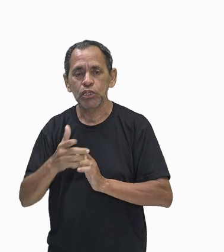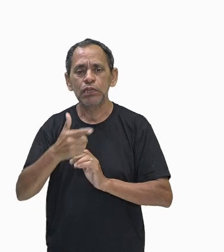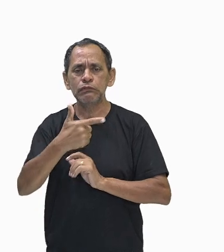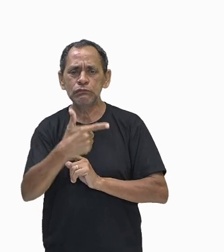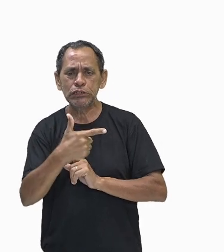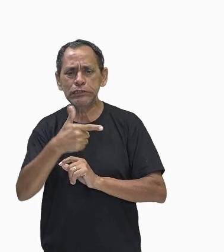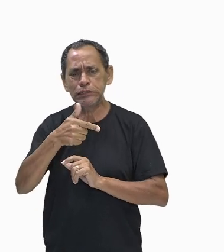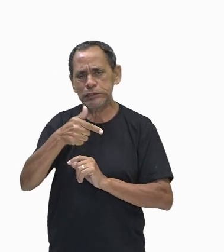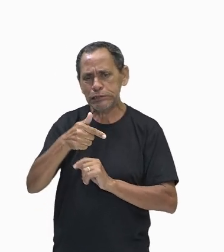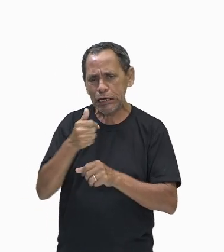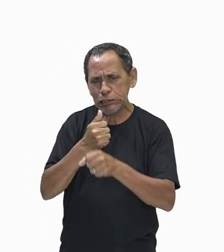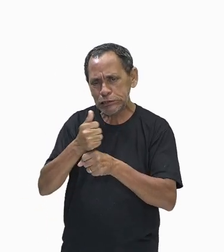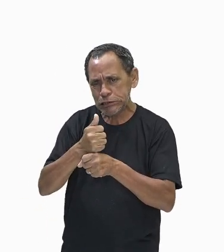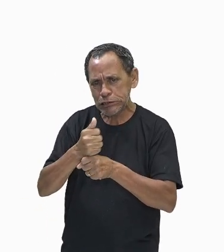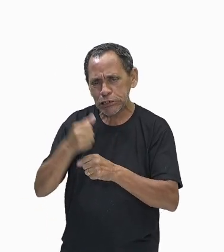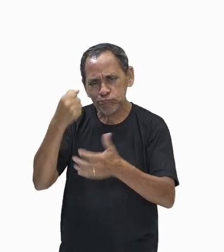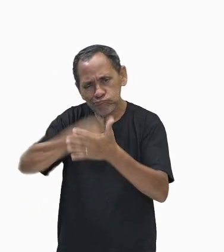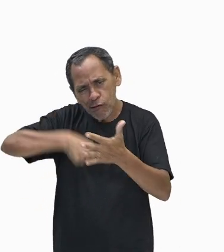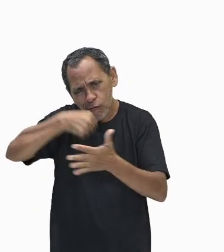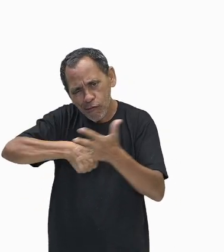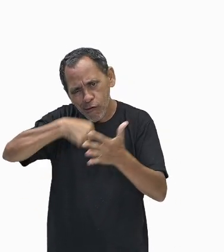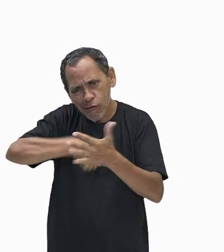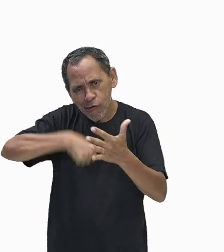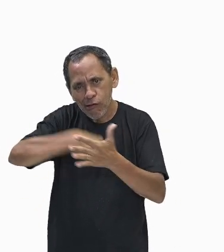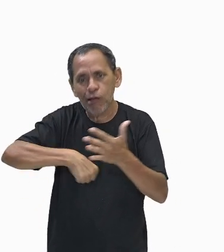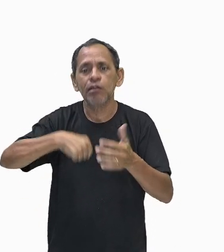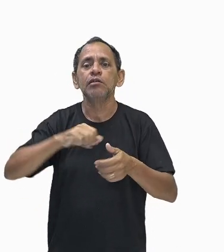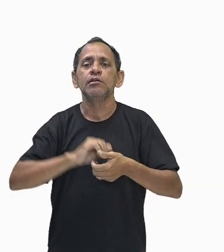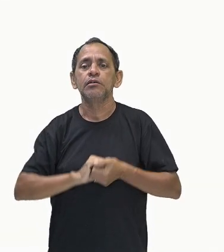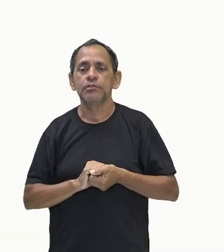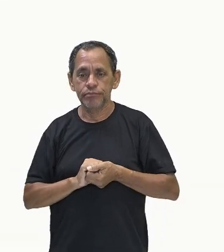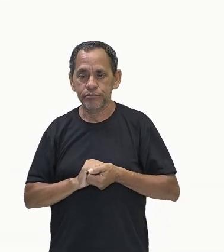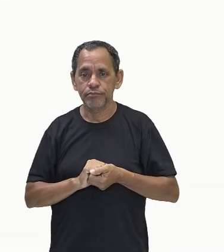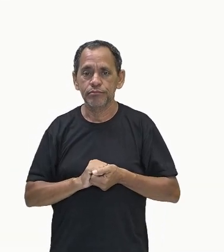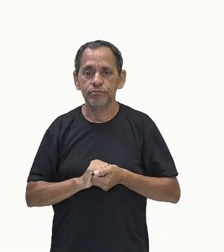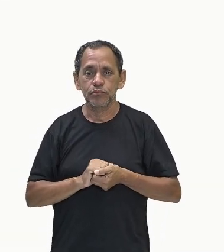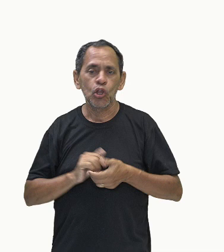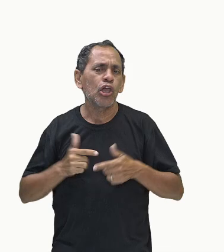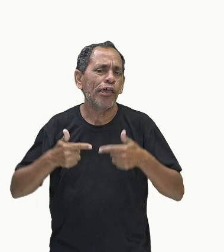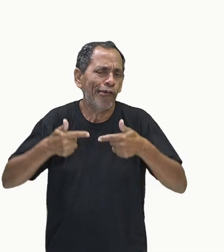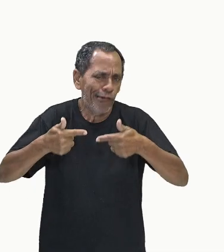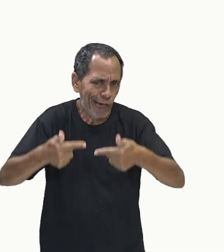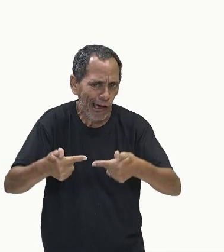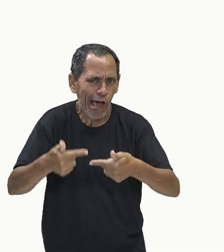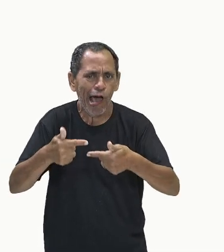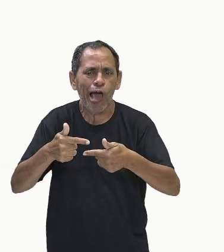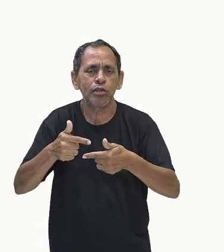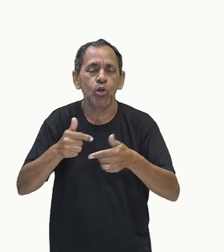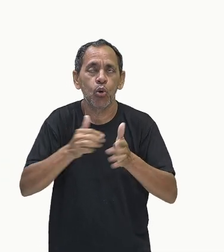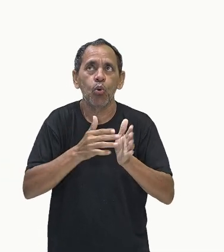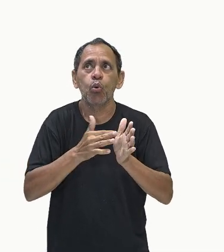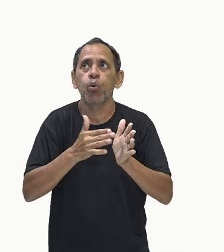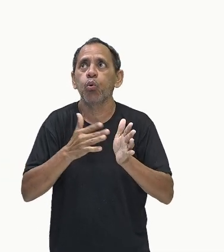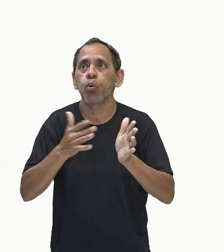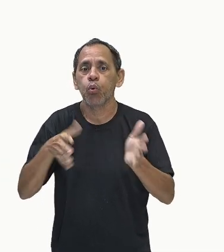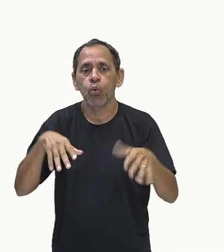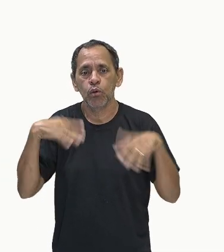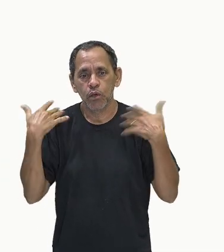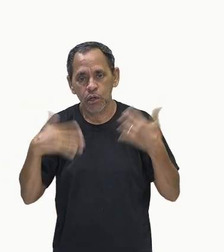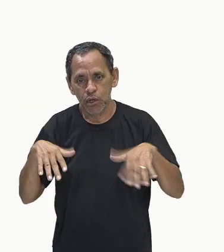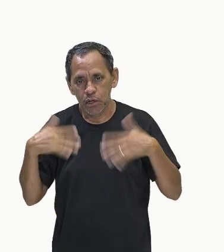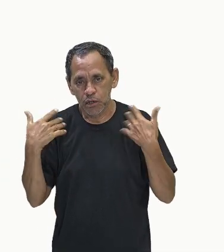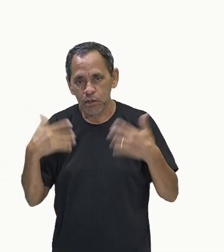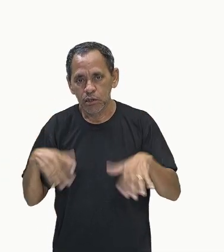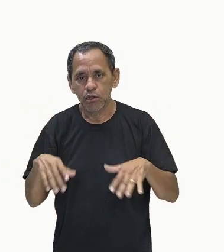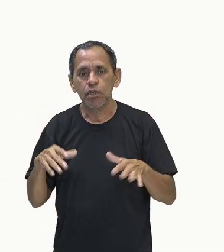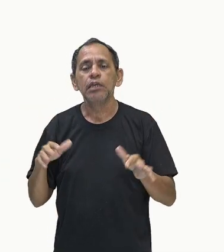de lutas que terminaram, olha só, 27 anos de lutas que vão terminar,